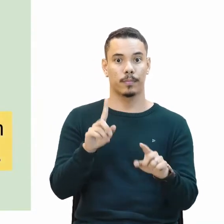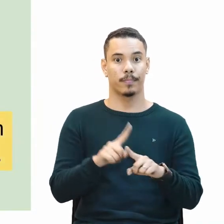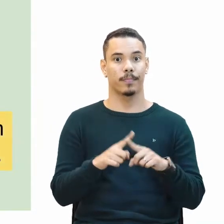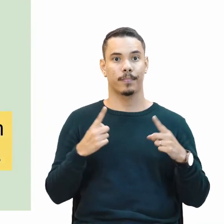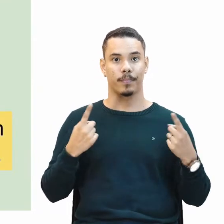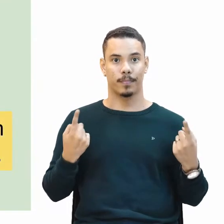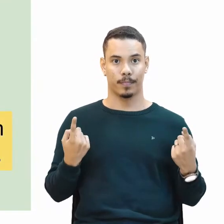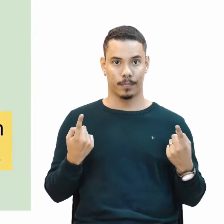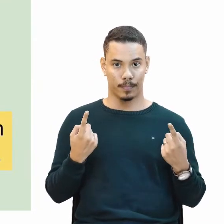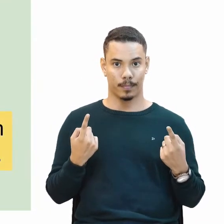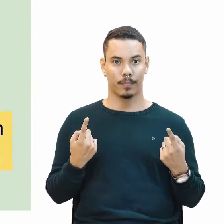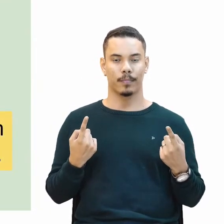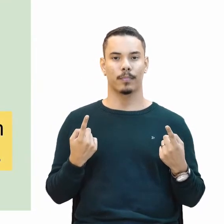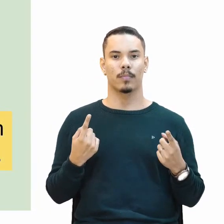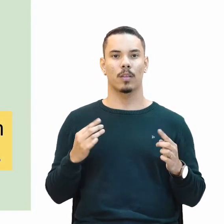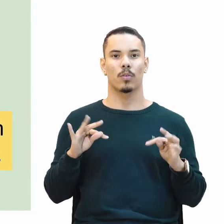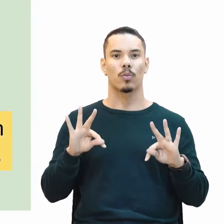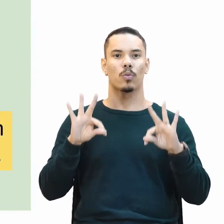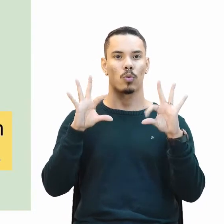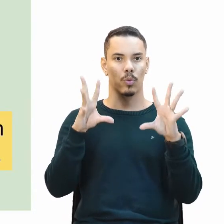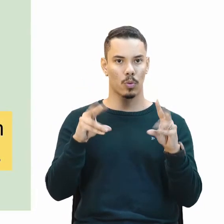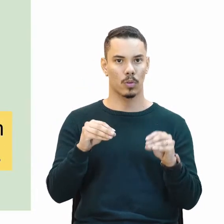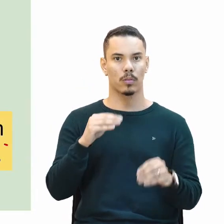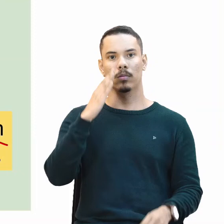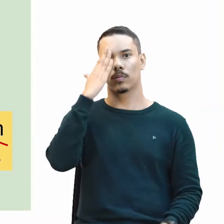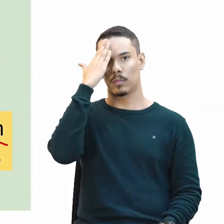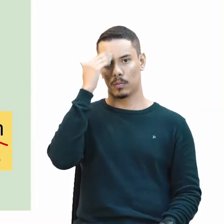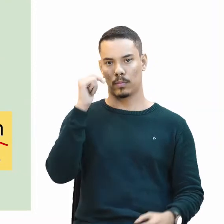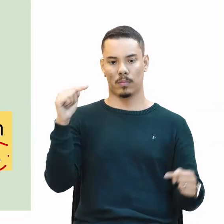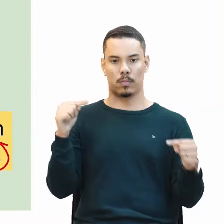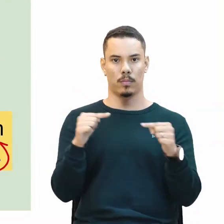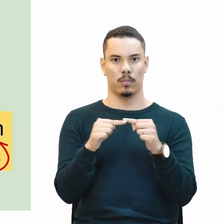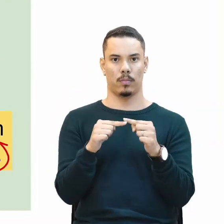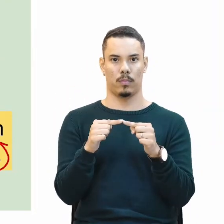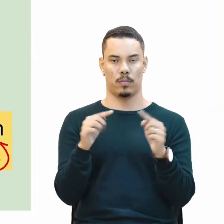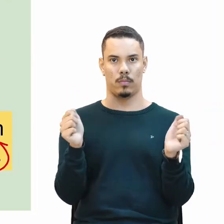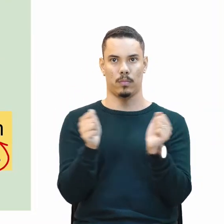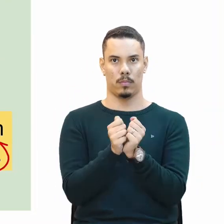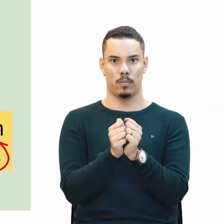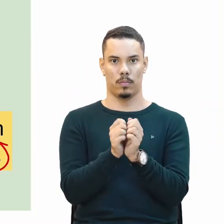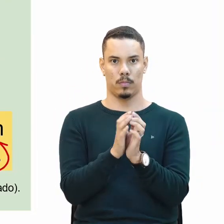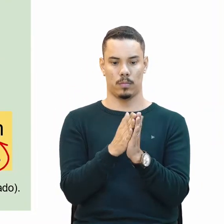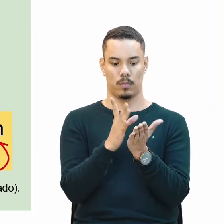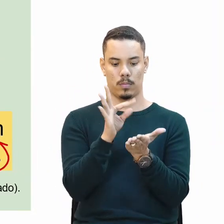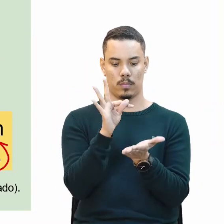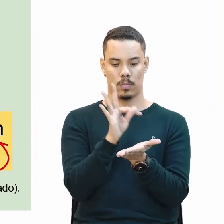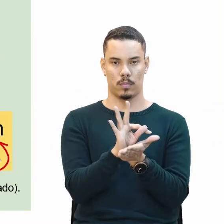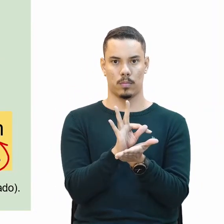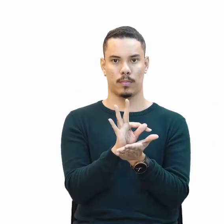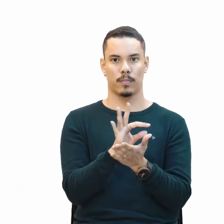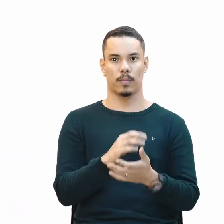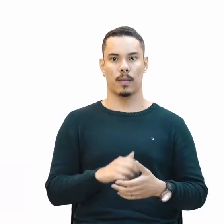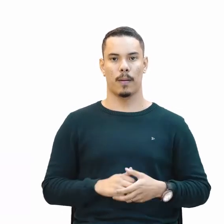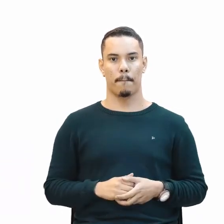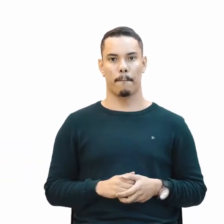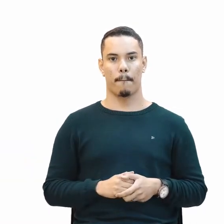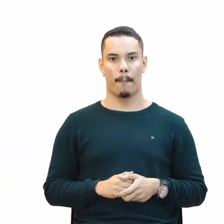entanto, todos esses saberes estavam submetidos à teologia.